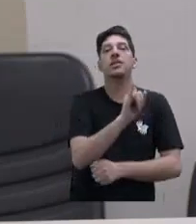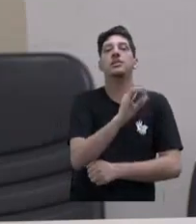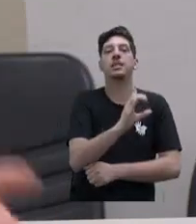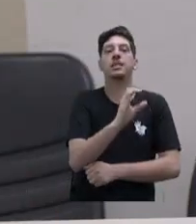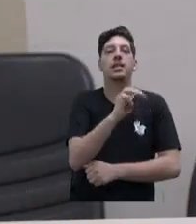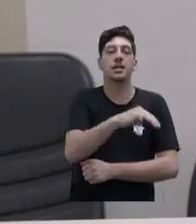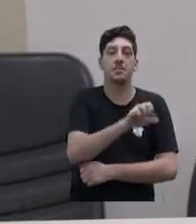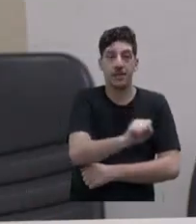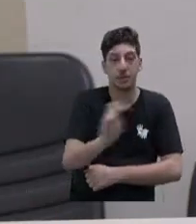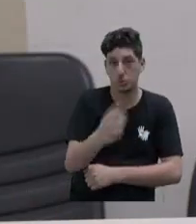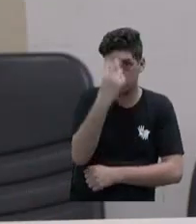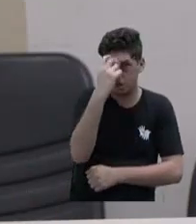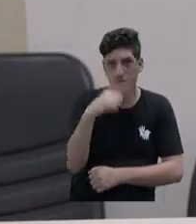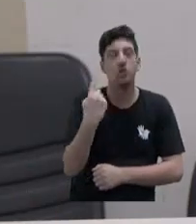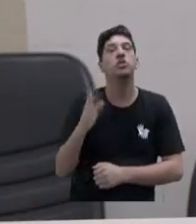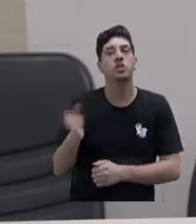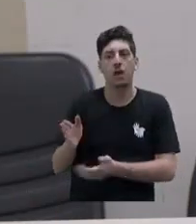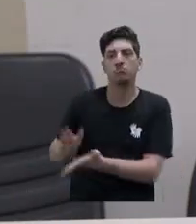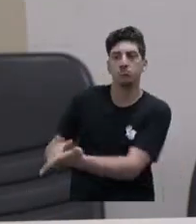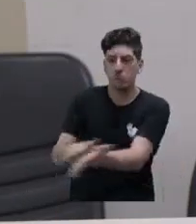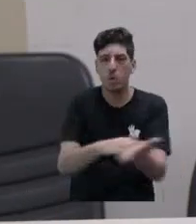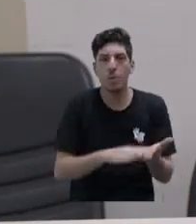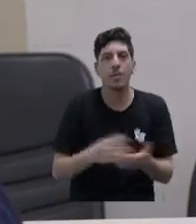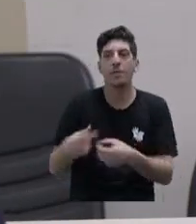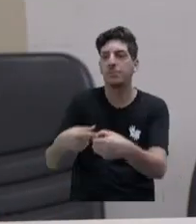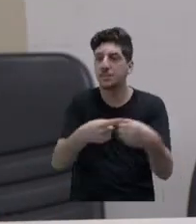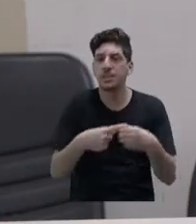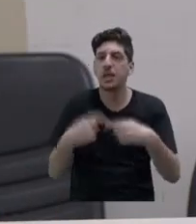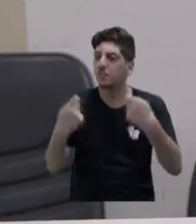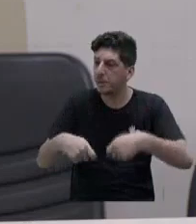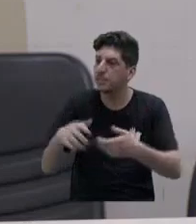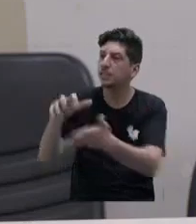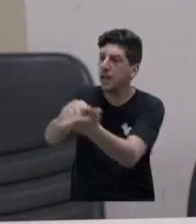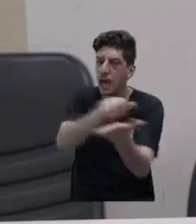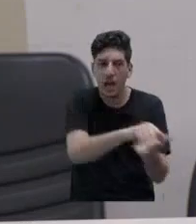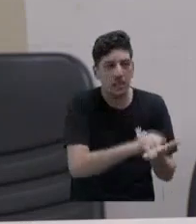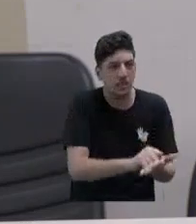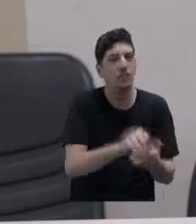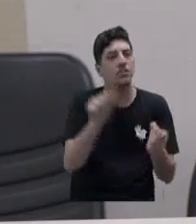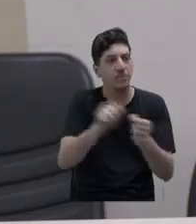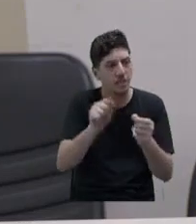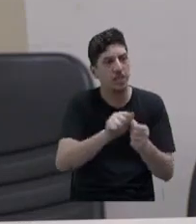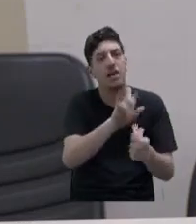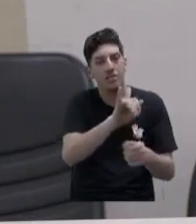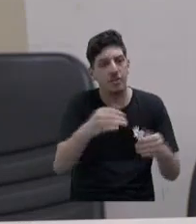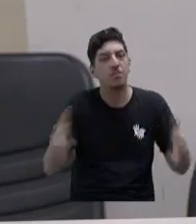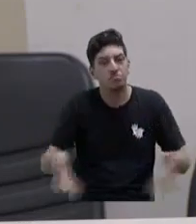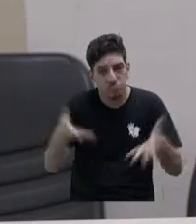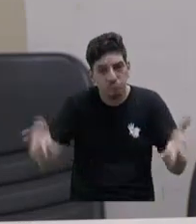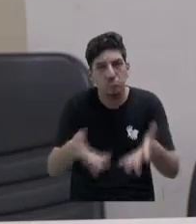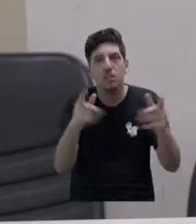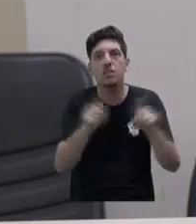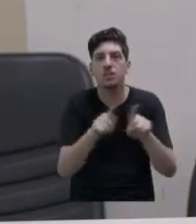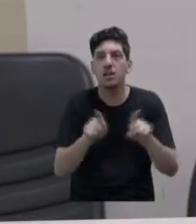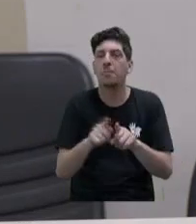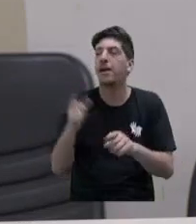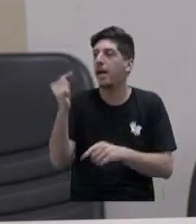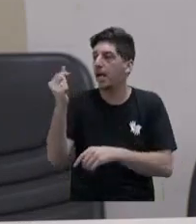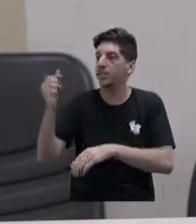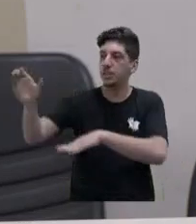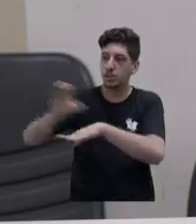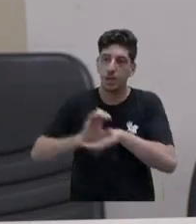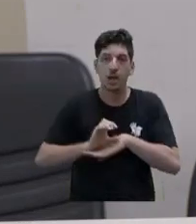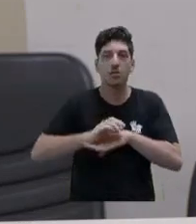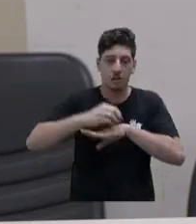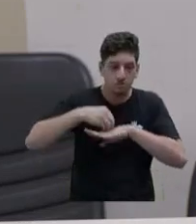nós estamos cobrando dos municípios que façam seus cadastros, mas, sobretudo, o Decentra Cultura, que vai possibilitar um